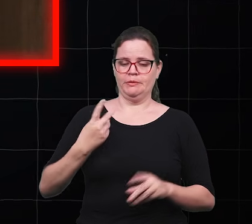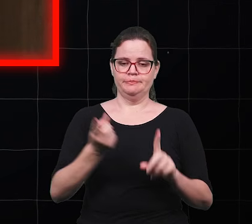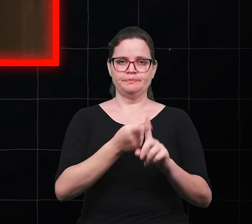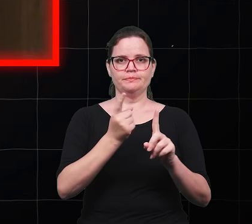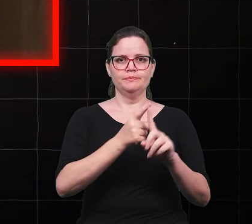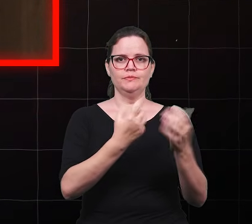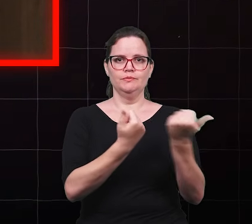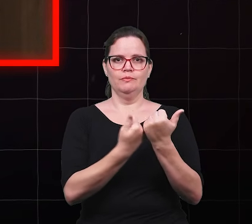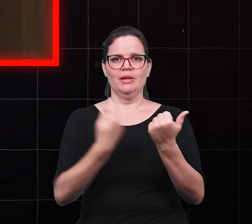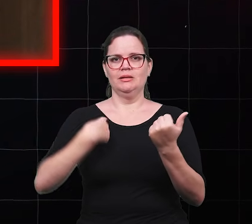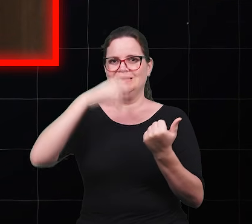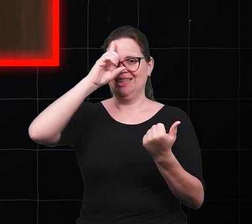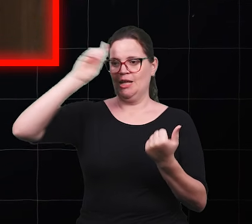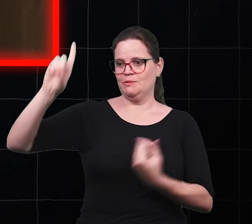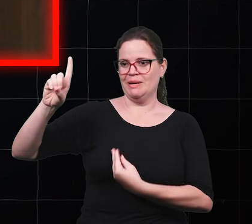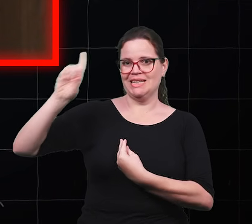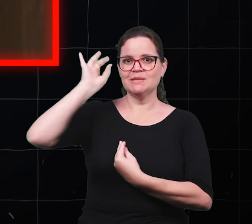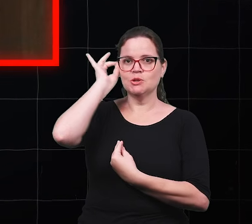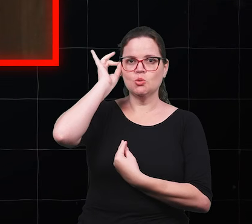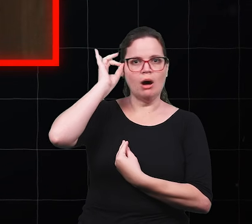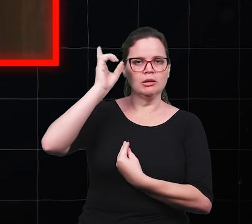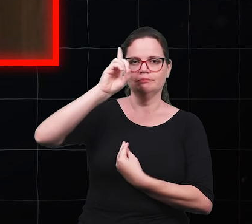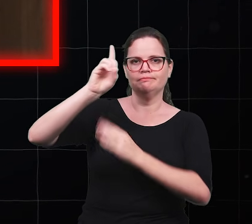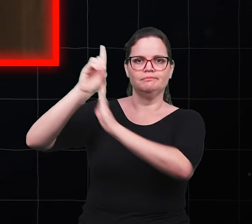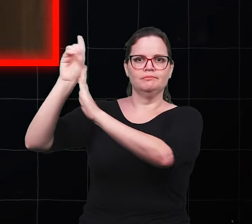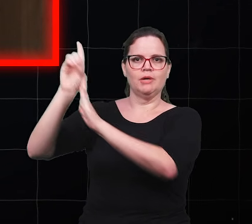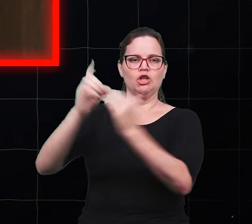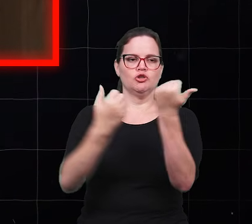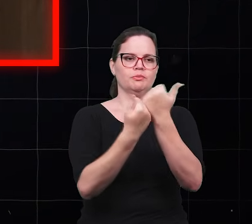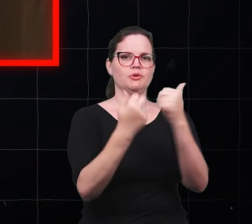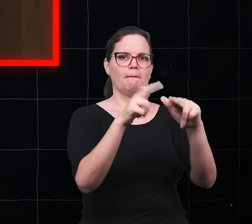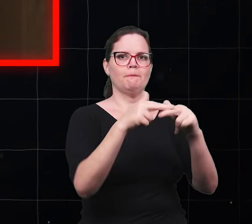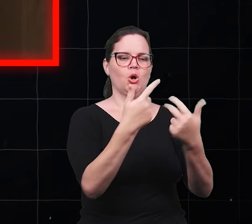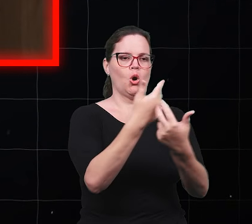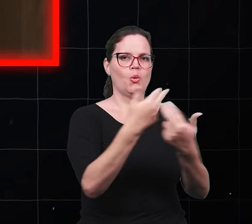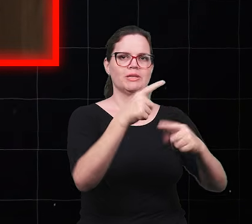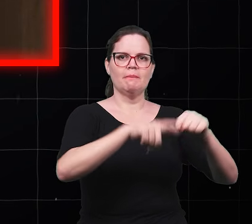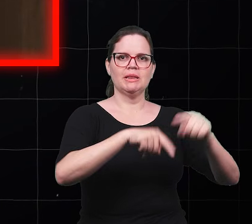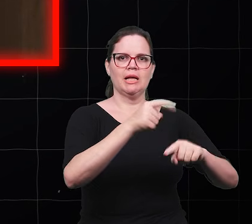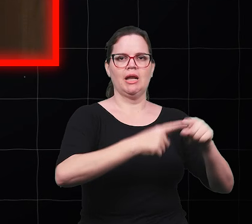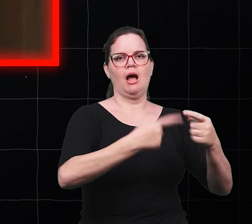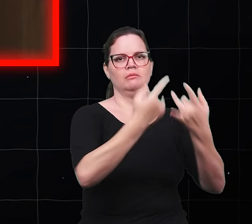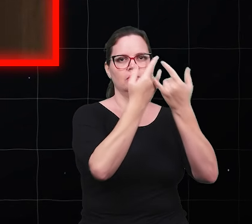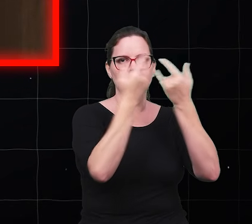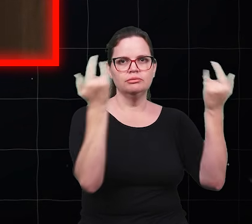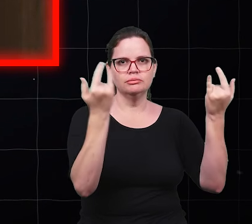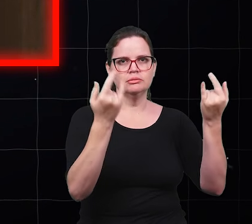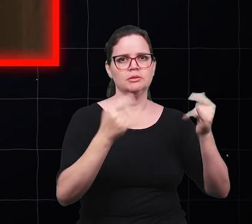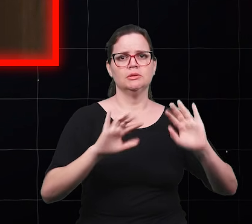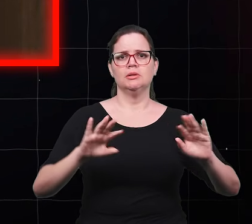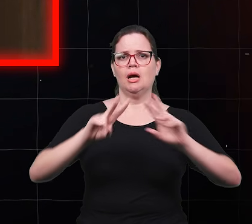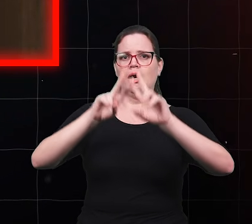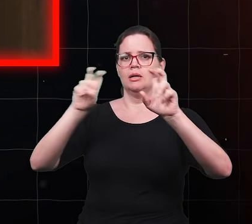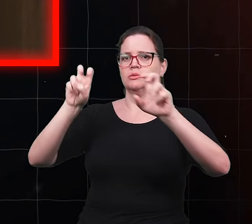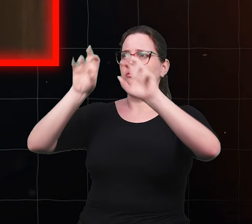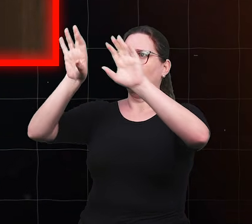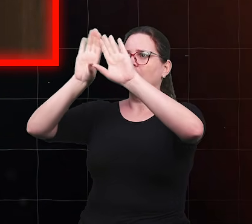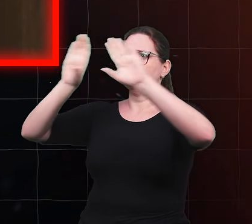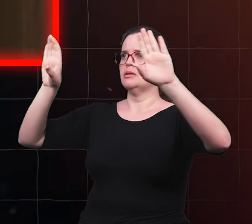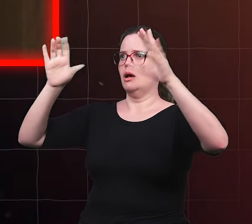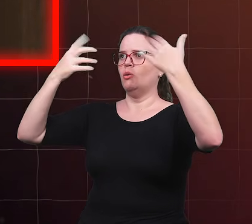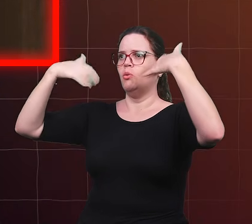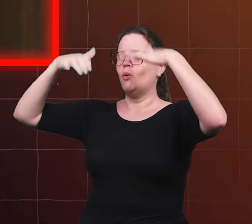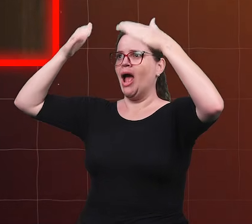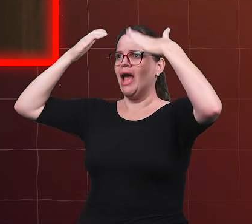materialismo. Outra substituição material. Não se precisa mais do reino eterno, porque o reino de Deus já é aqui na terra.